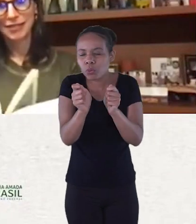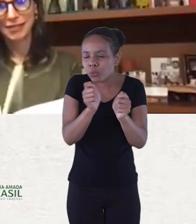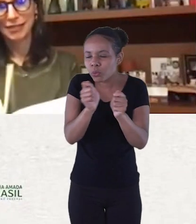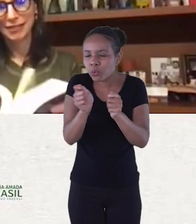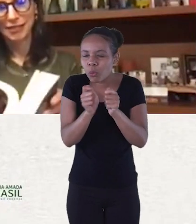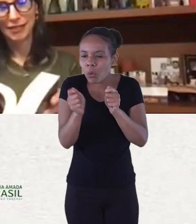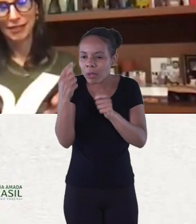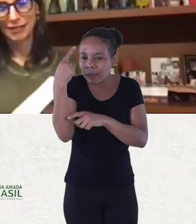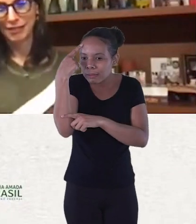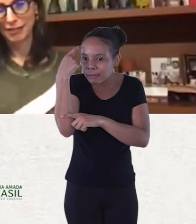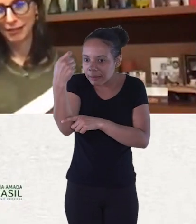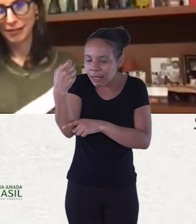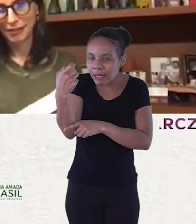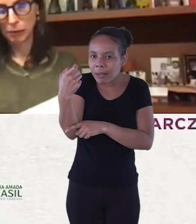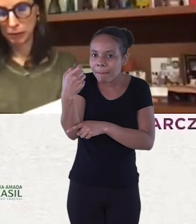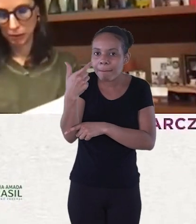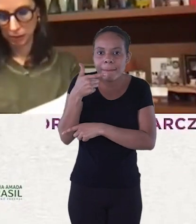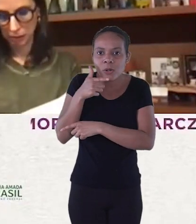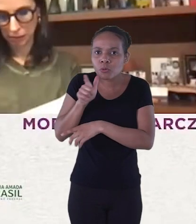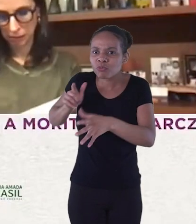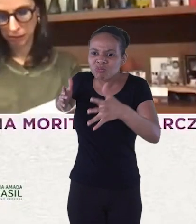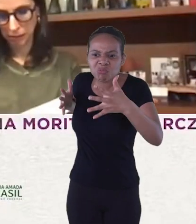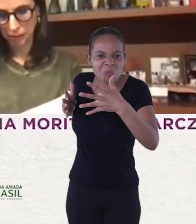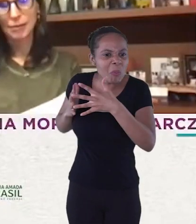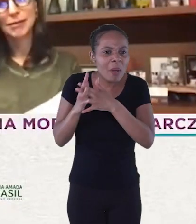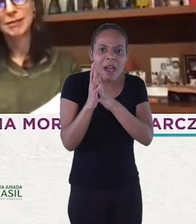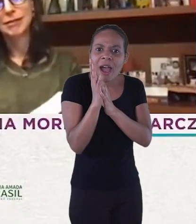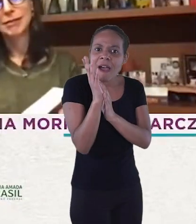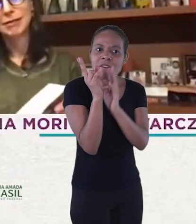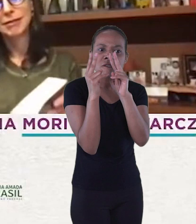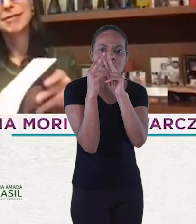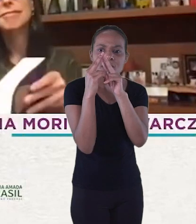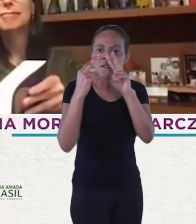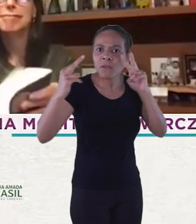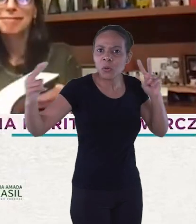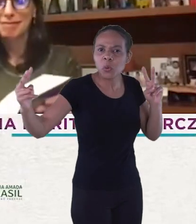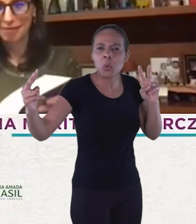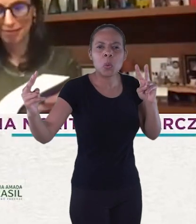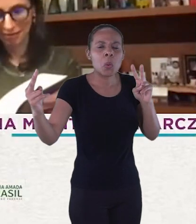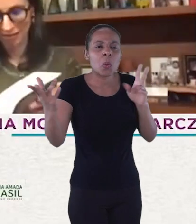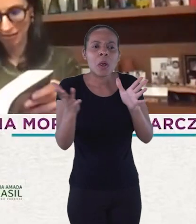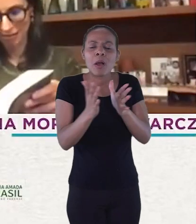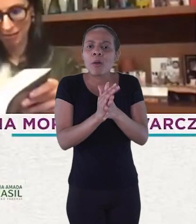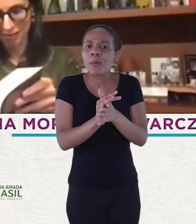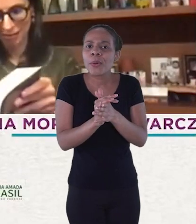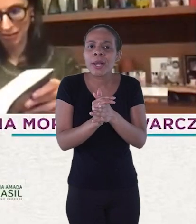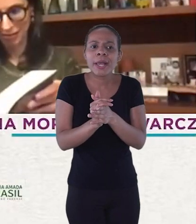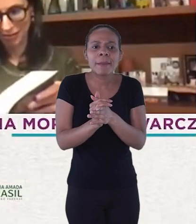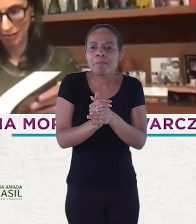o digital, para o cinema, para o vídeo, para o documentário?